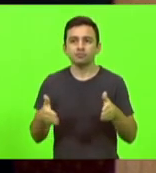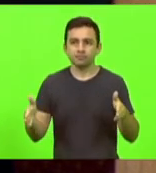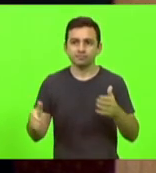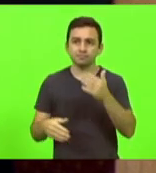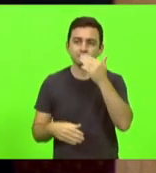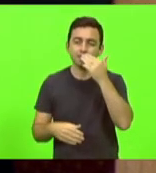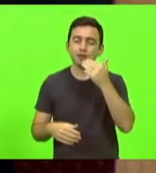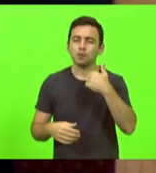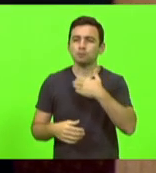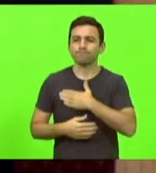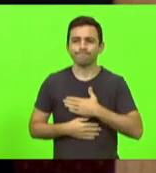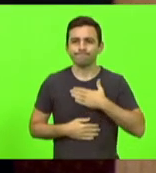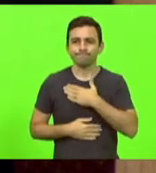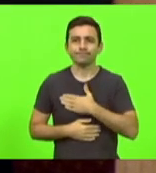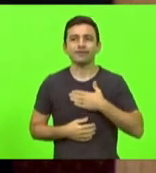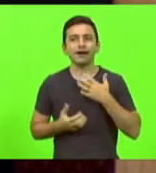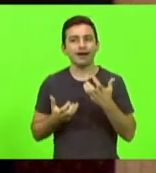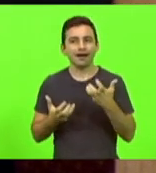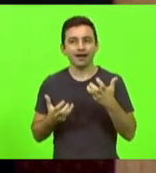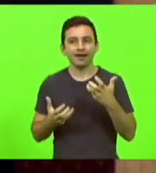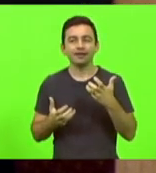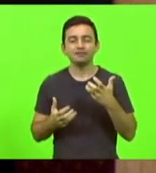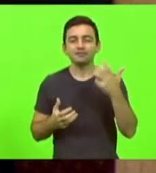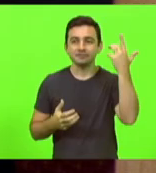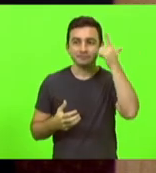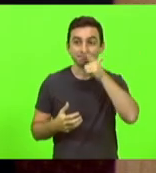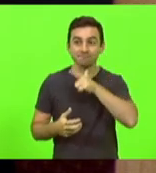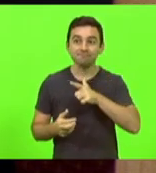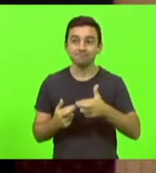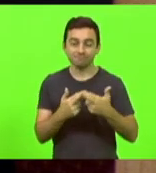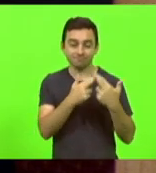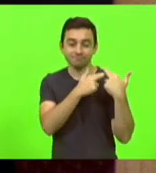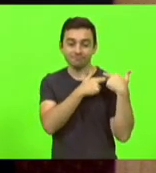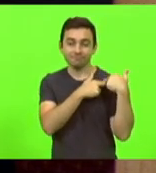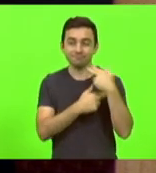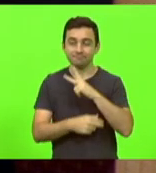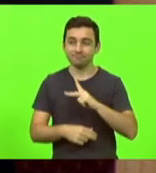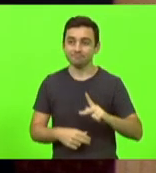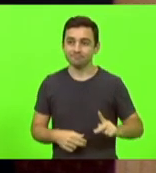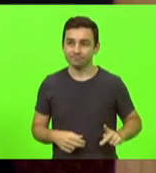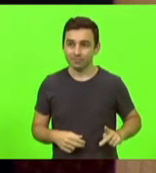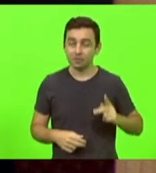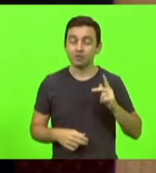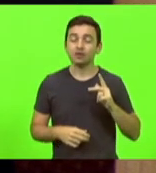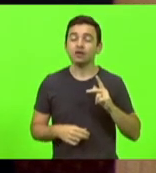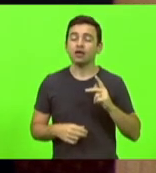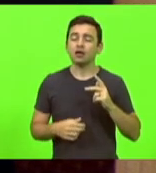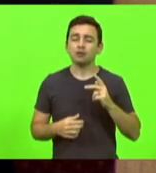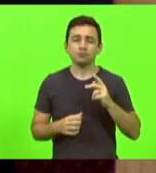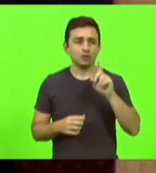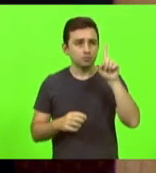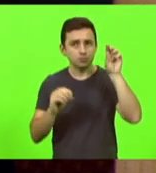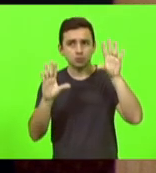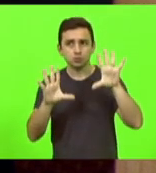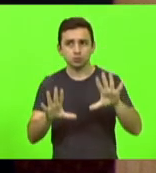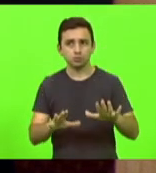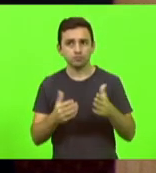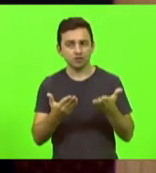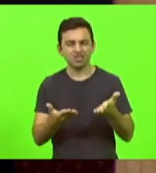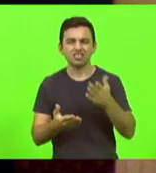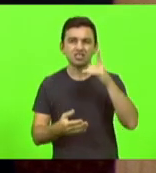alegria muito grande vê-lo ascender a essa função, deputado. Que Deus o abençoe. O senhor tem uma dura missão de conduzir essa